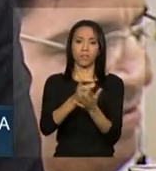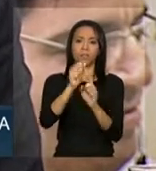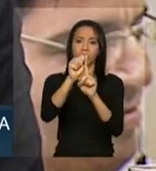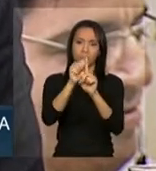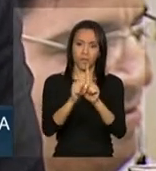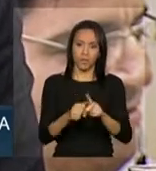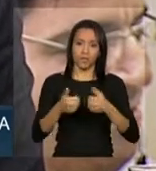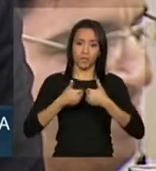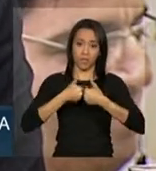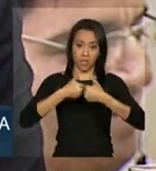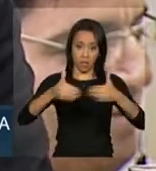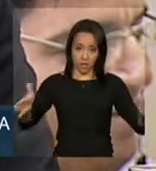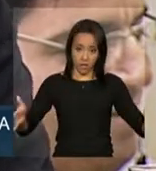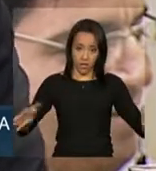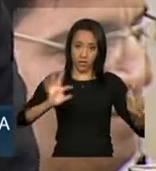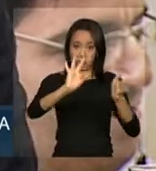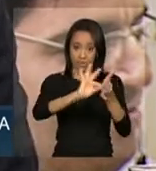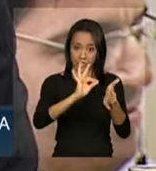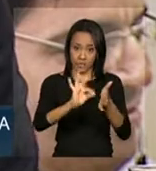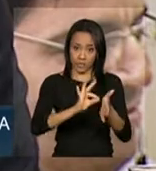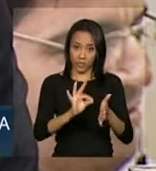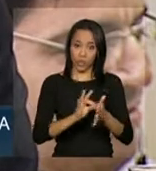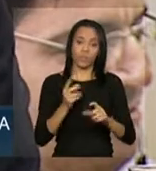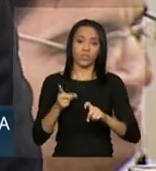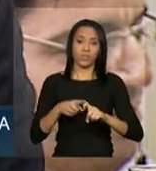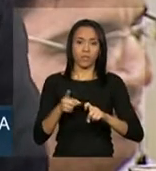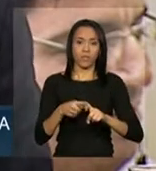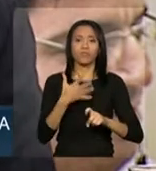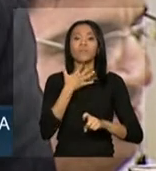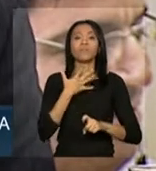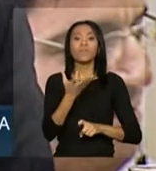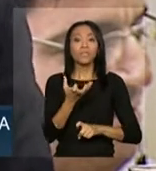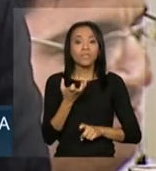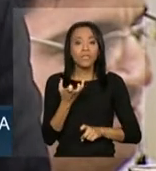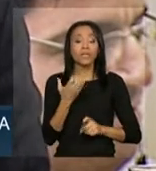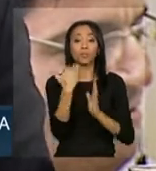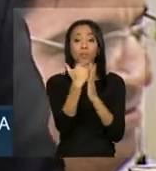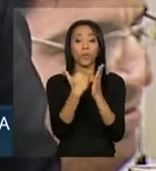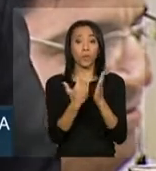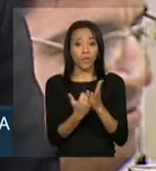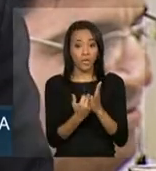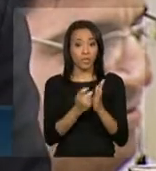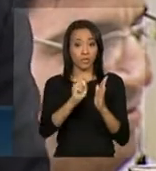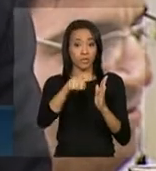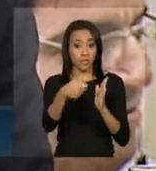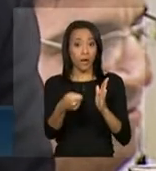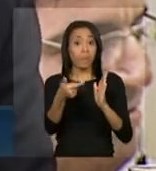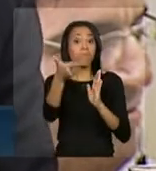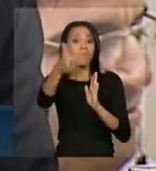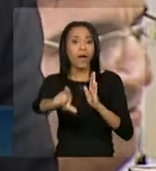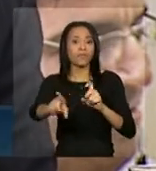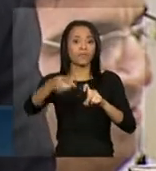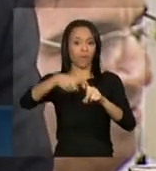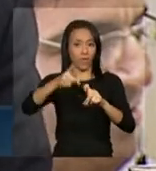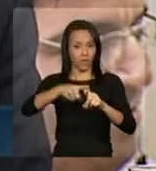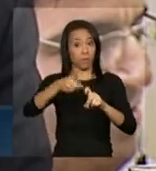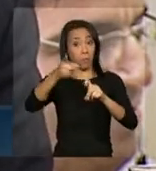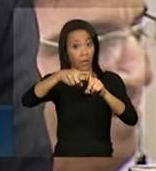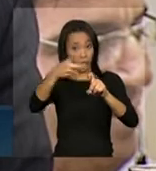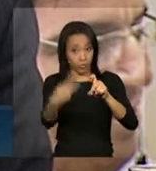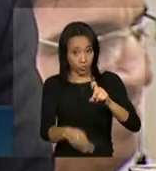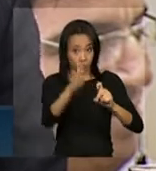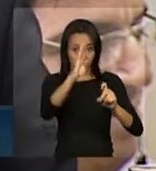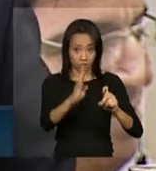o processo de inscrições de médicos que queiram se inscrever no programa Mais Médicos tanto médicos brasileiros quanto